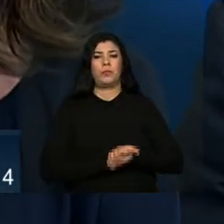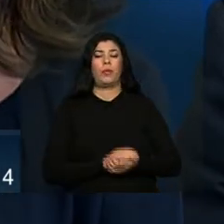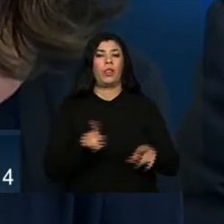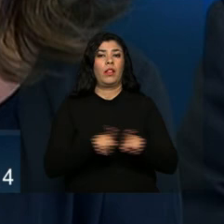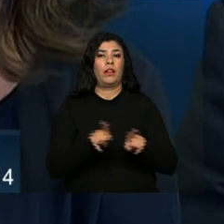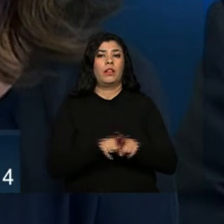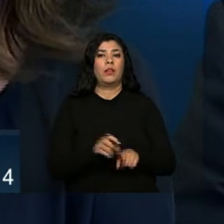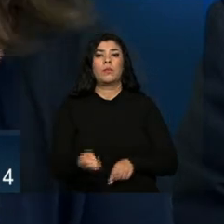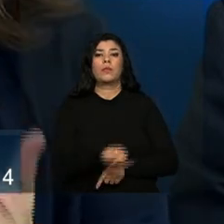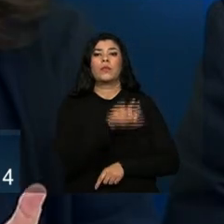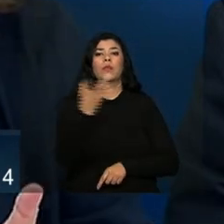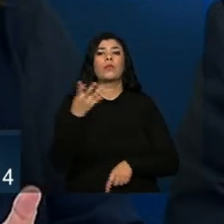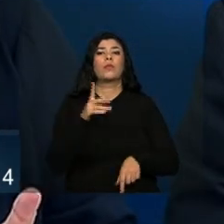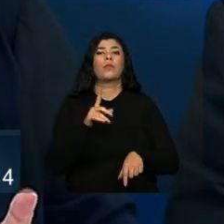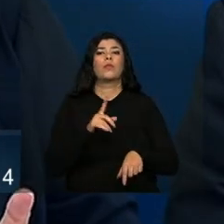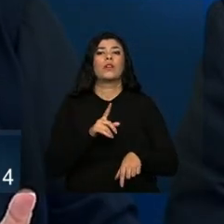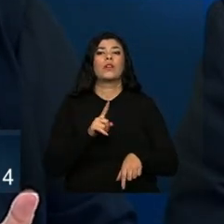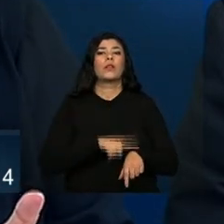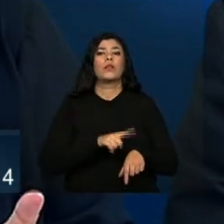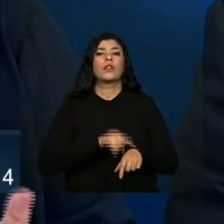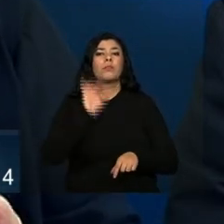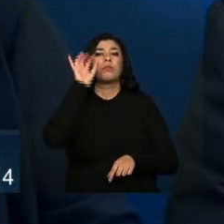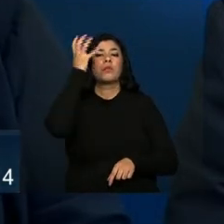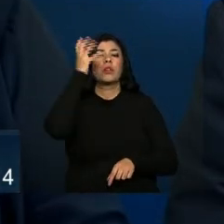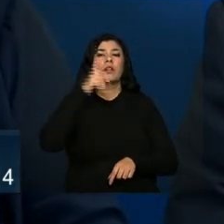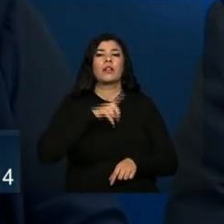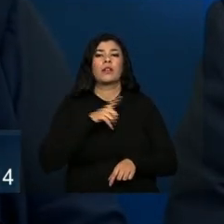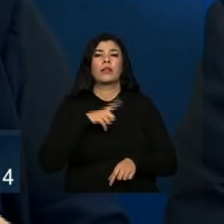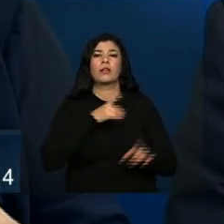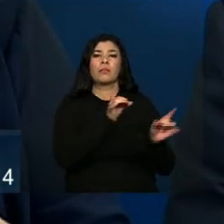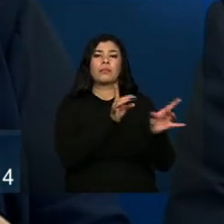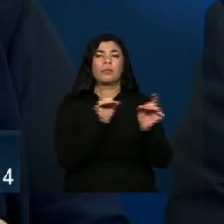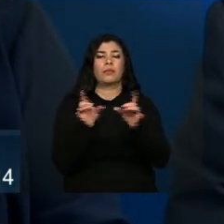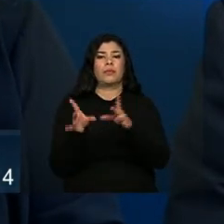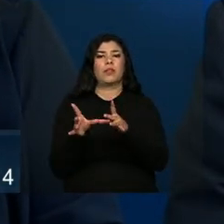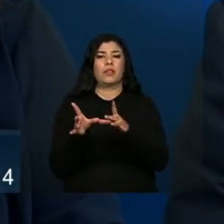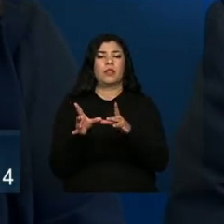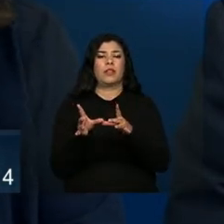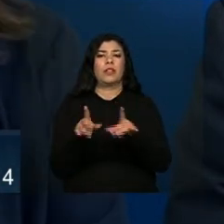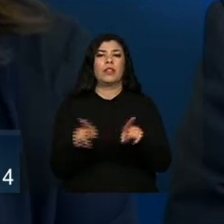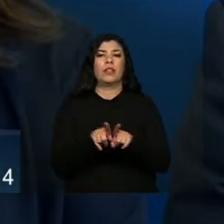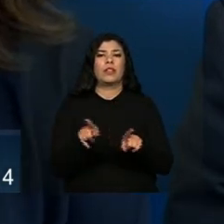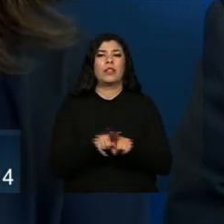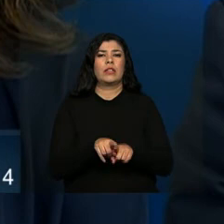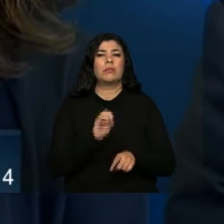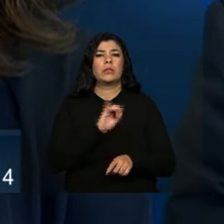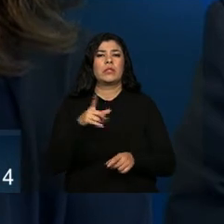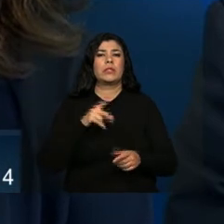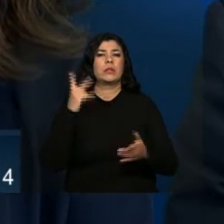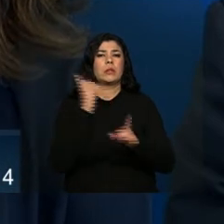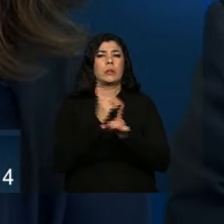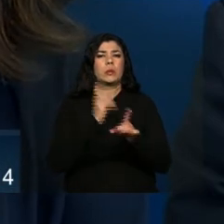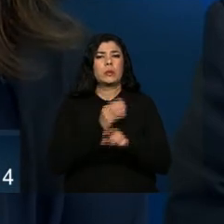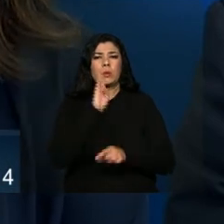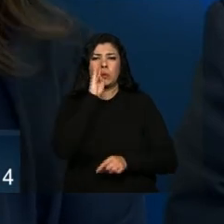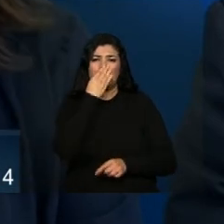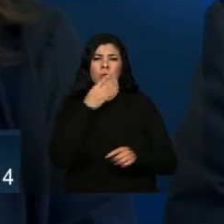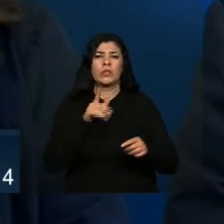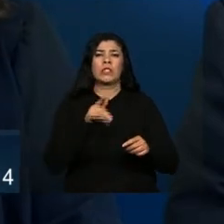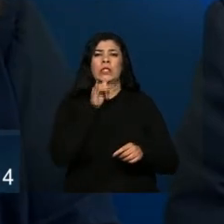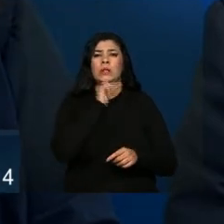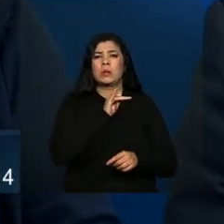período em que o produto ficou no mercado também uma variável na É principalmente defeitos que são detectados